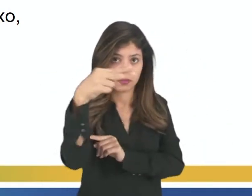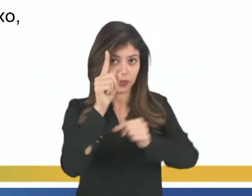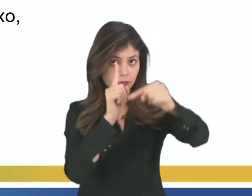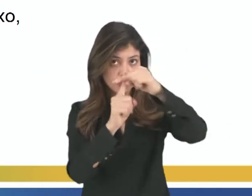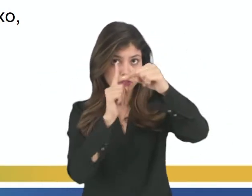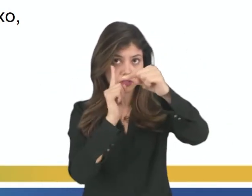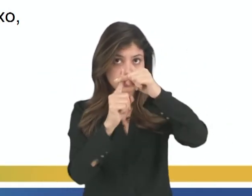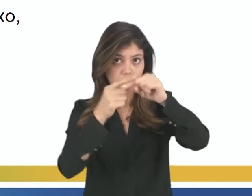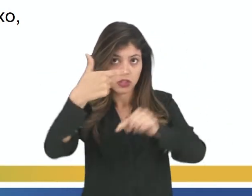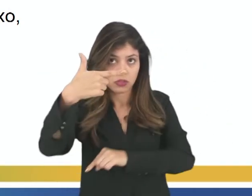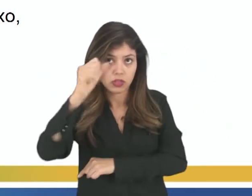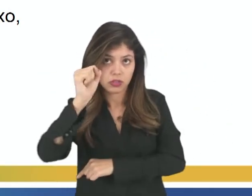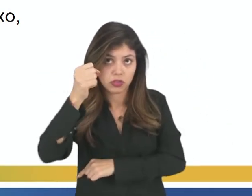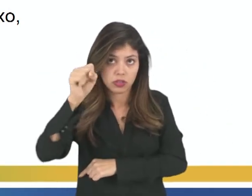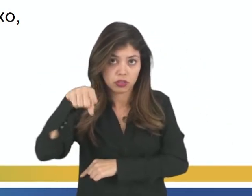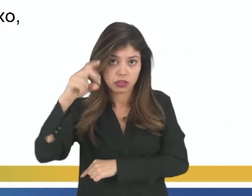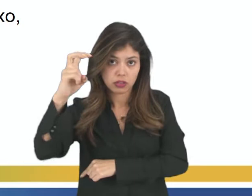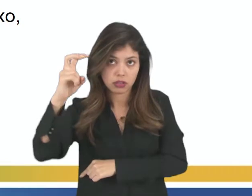positivo, mais